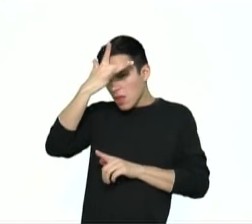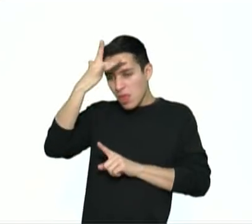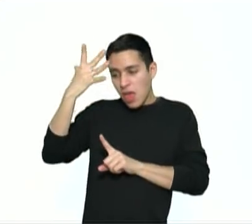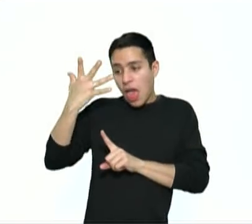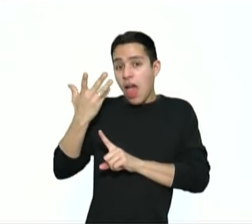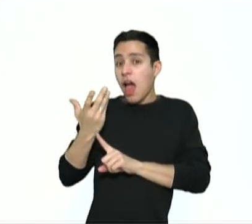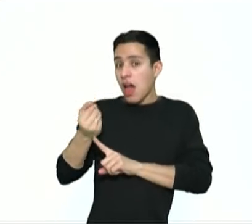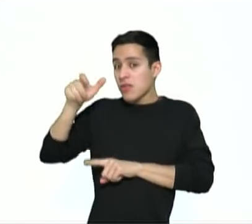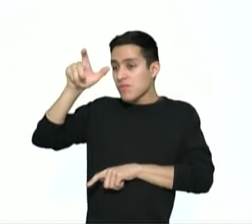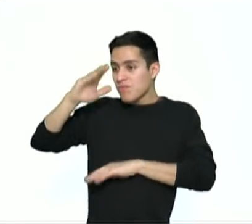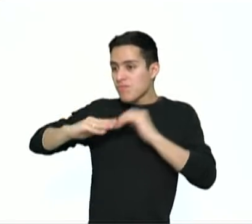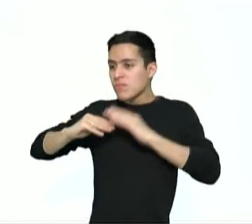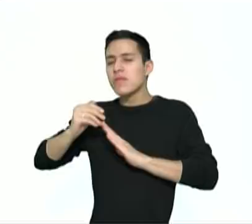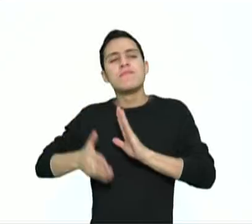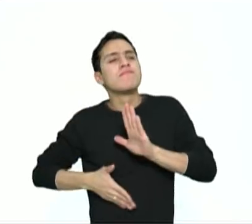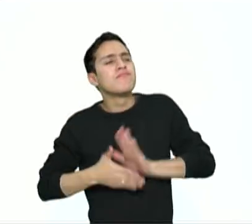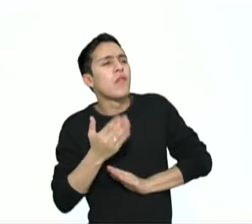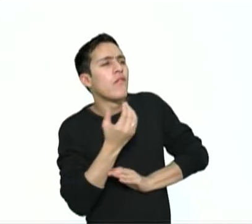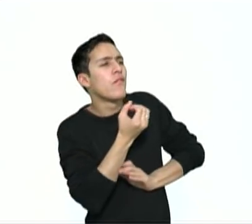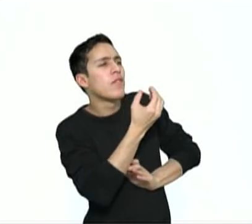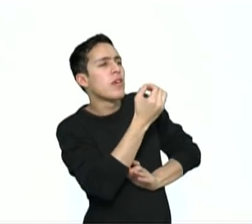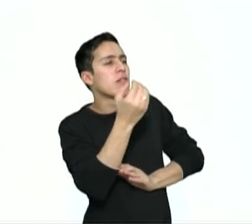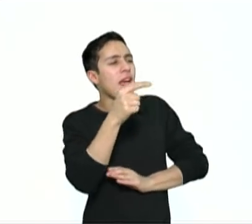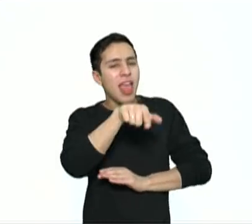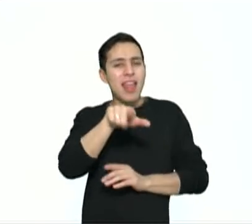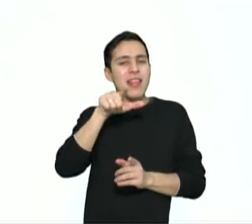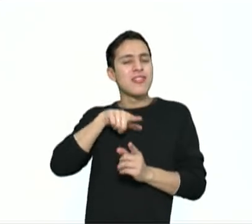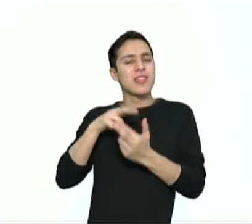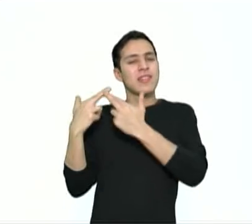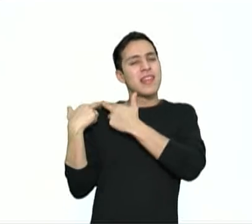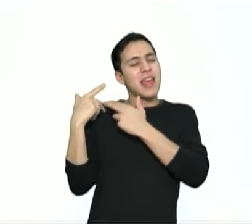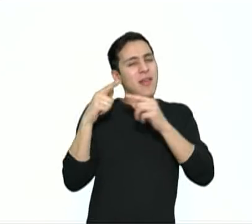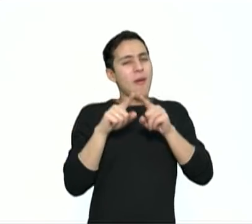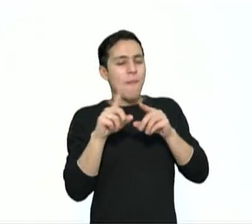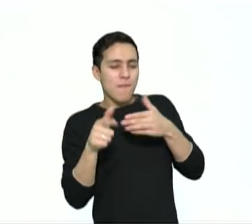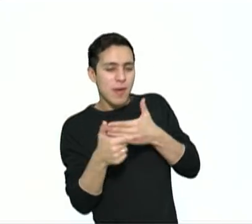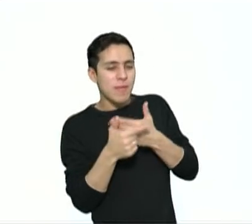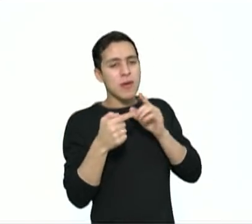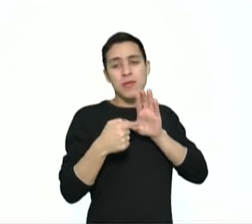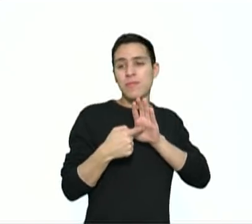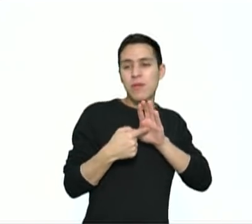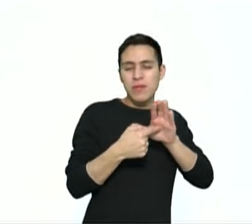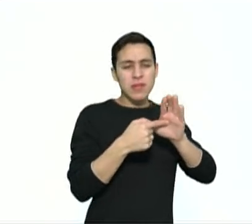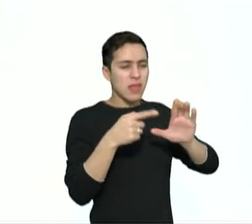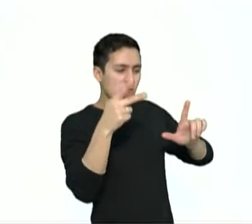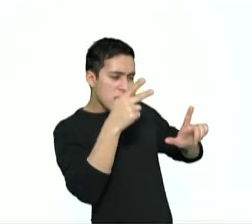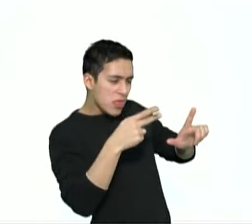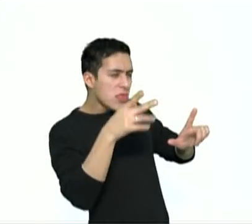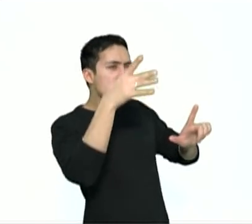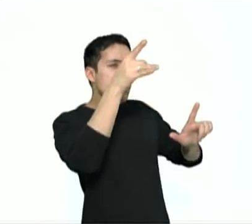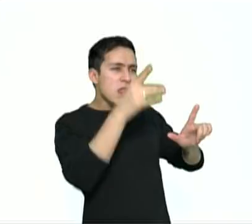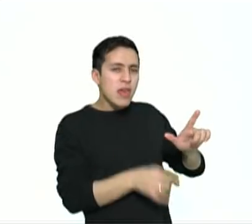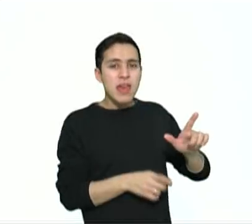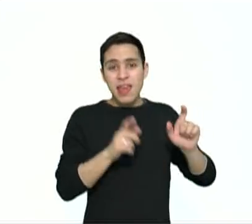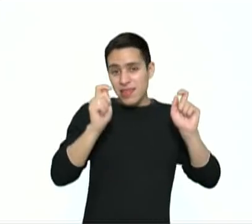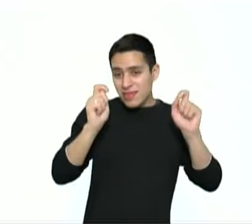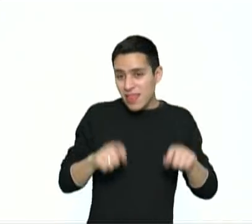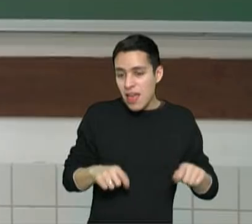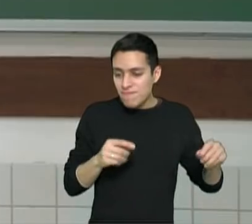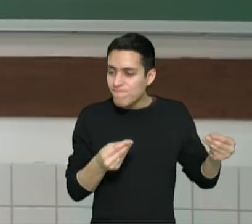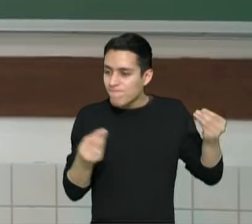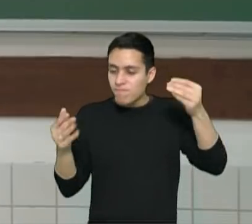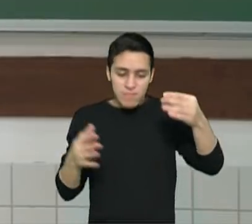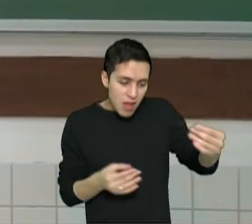de mostrar e retratar pessoas, lugares e objetos. Era assim que as pessoas podiam conhecer outros lugares.